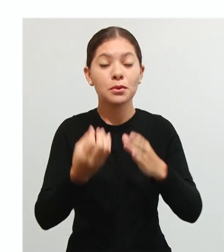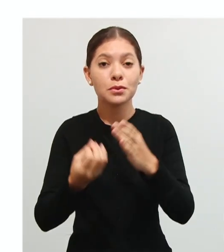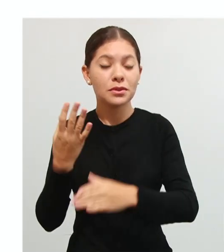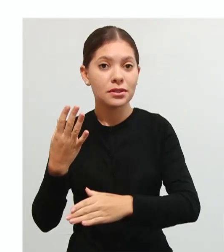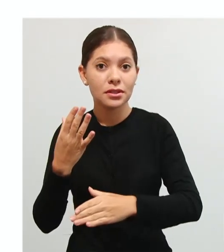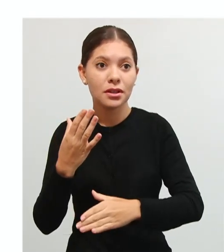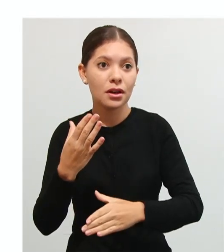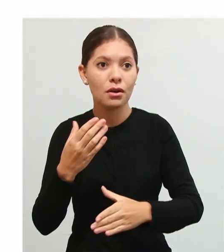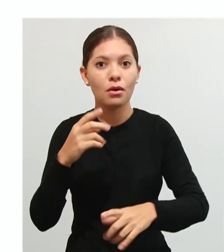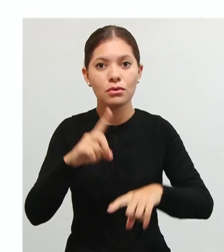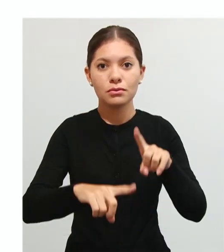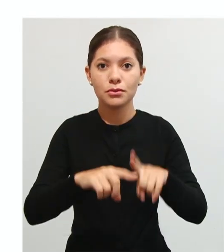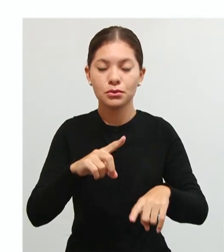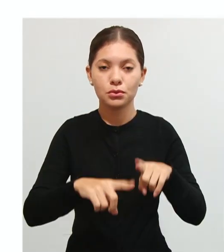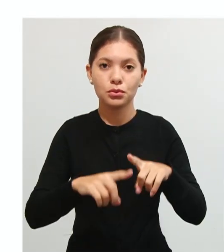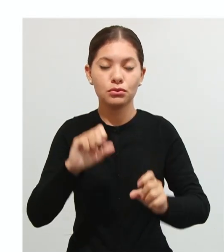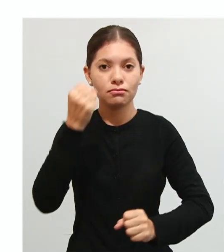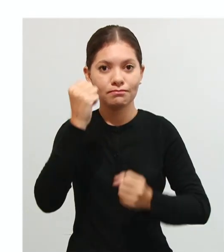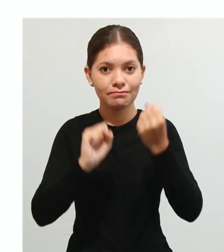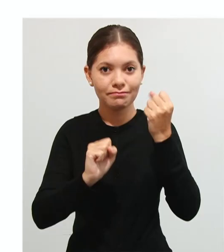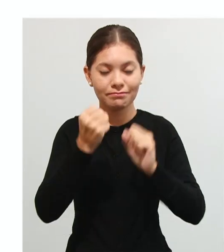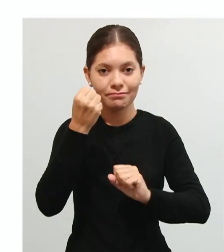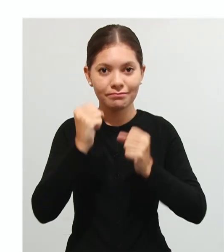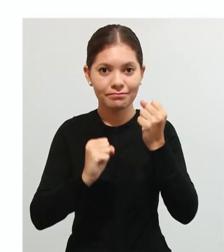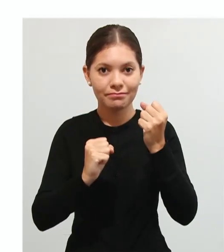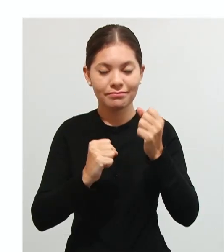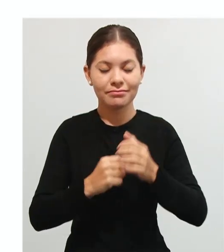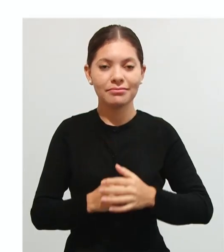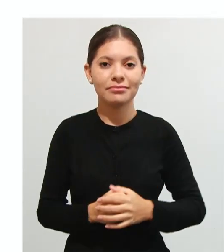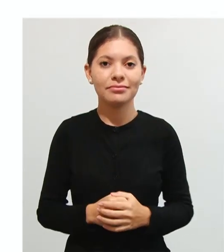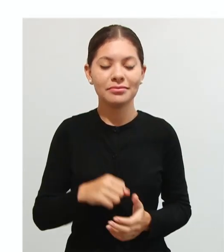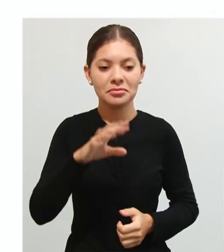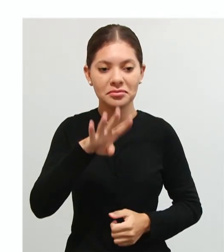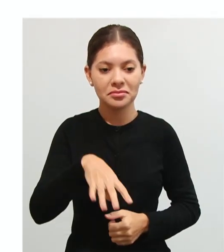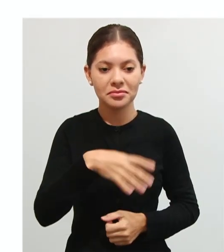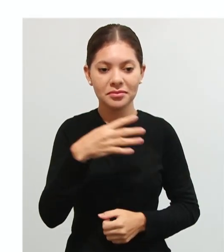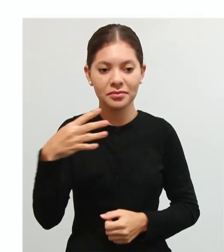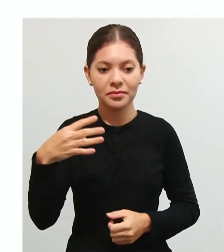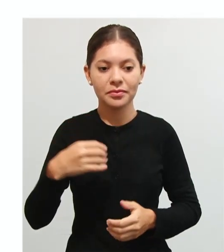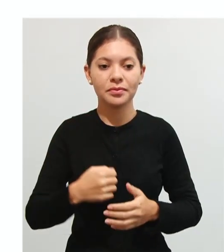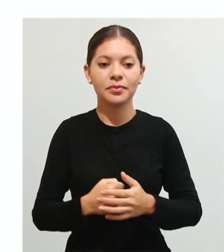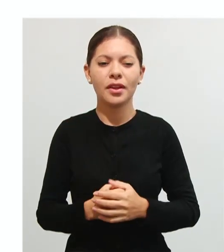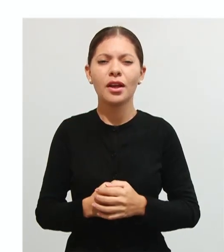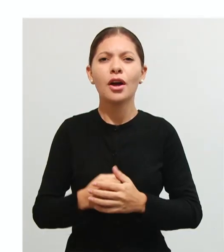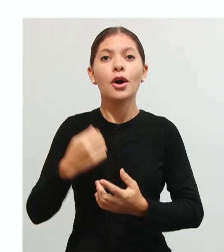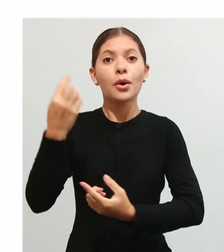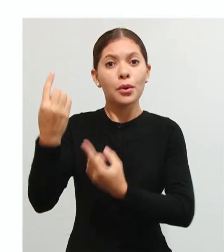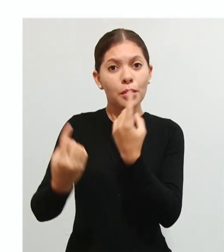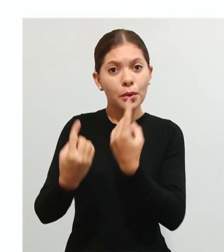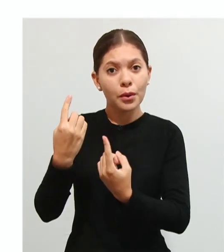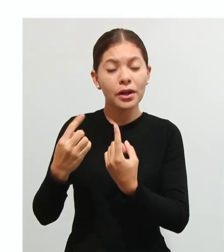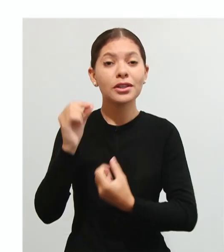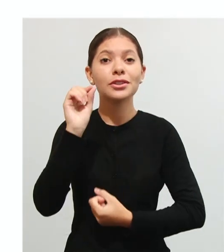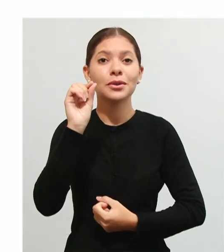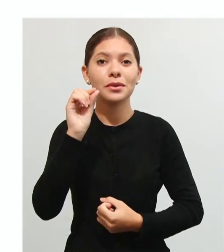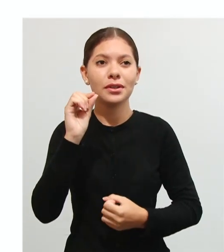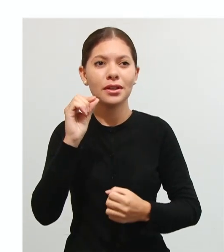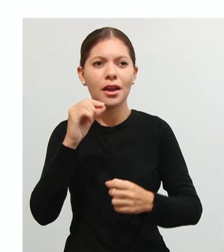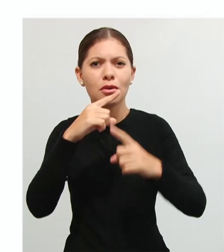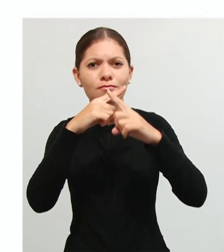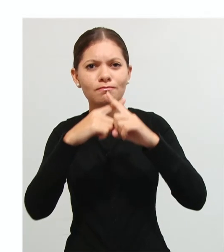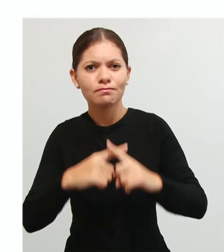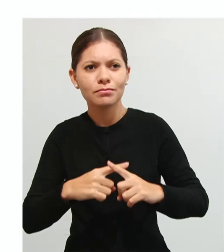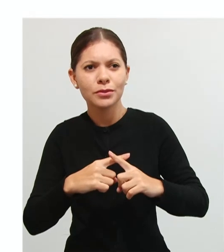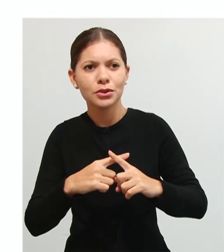produtos manufaturados e industrializados nas matrizes. Concorrentes são competidores de um mesmo